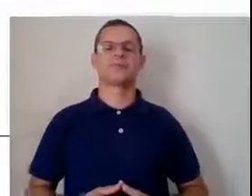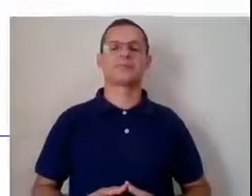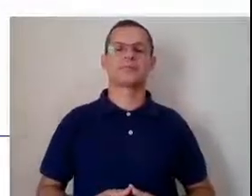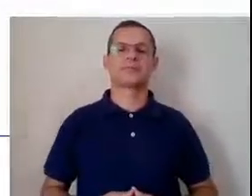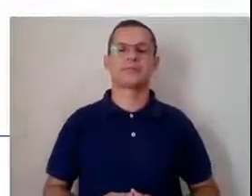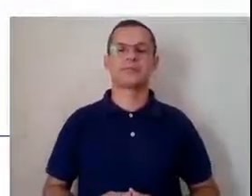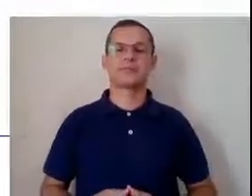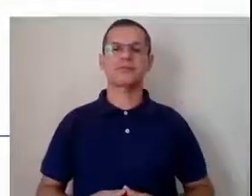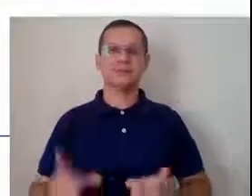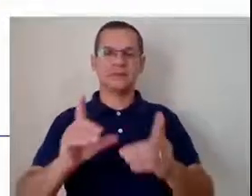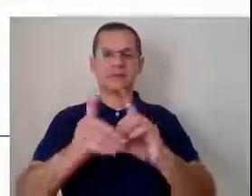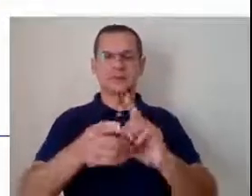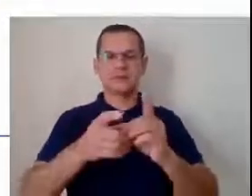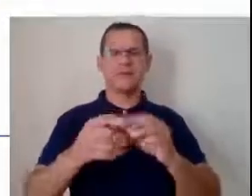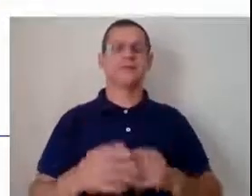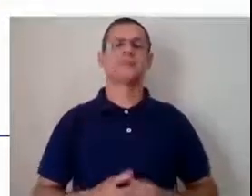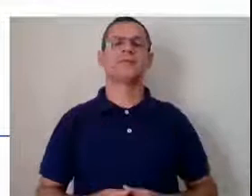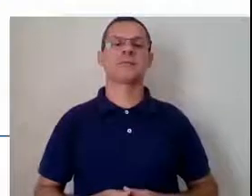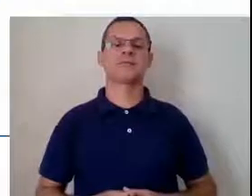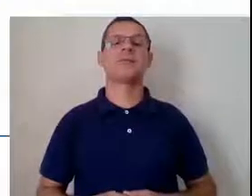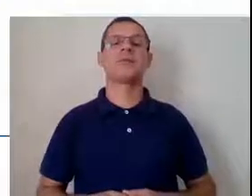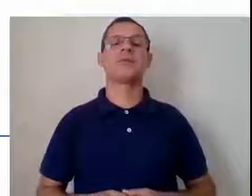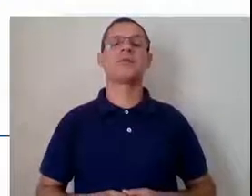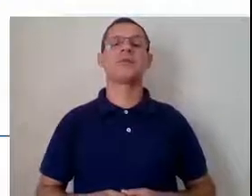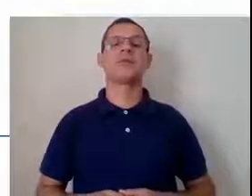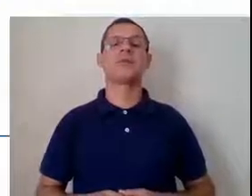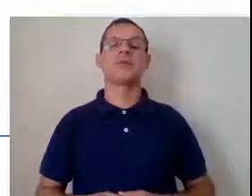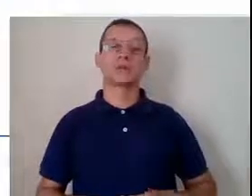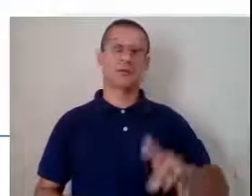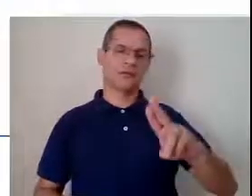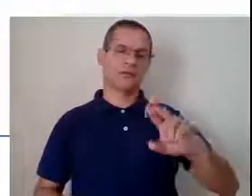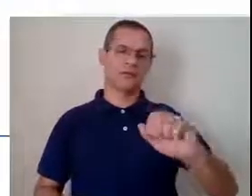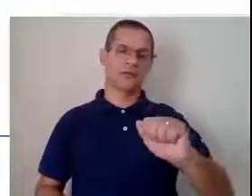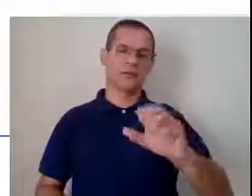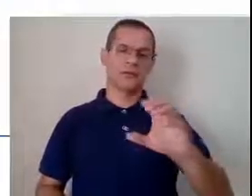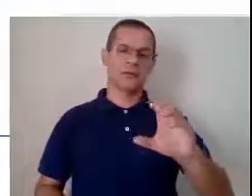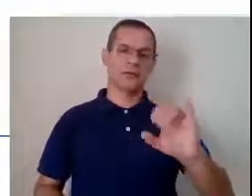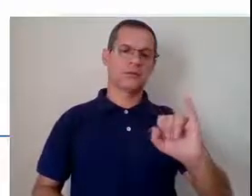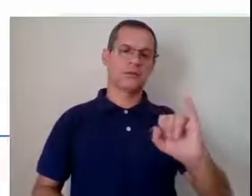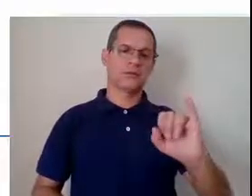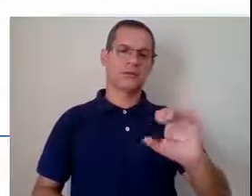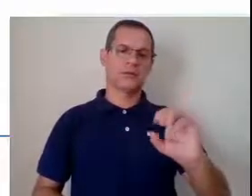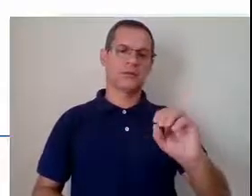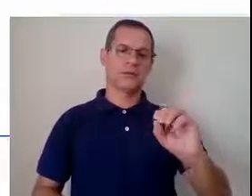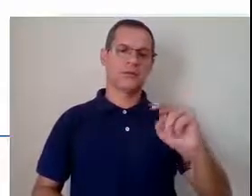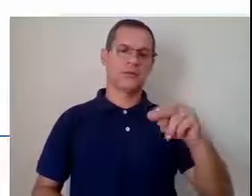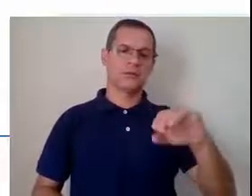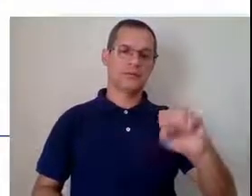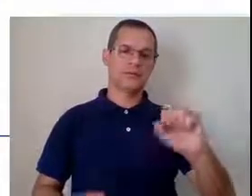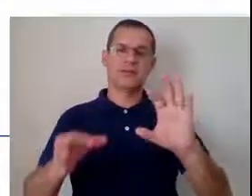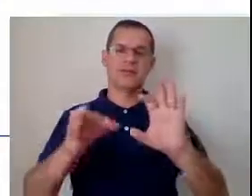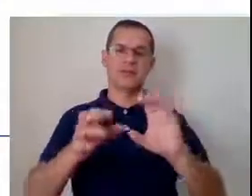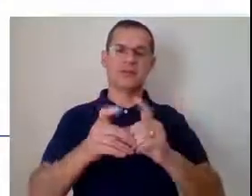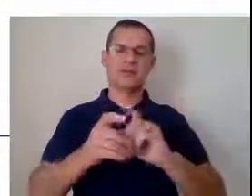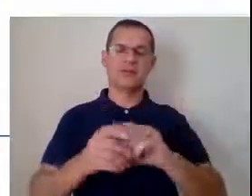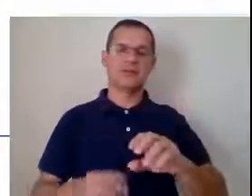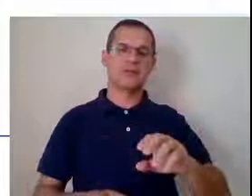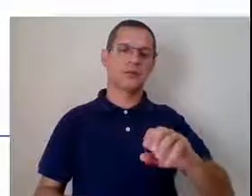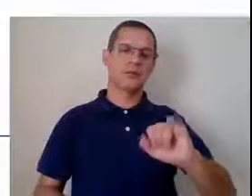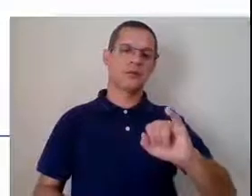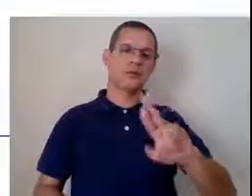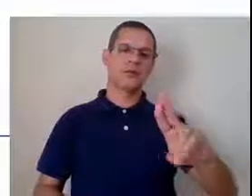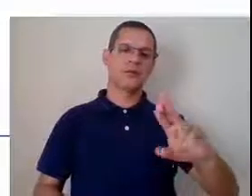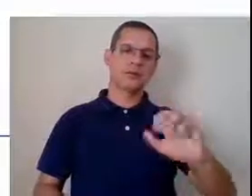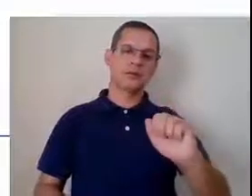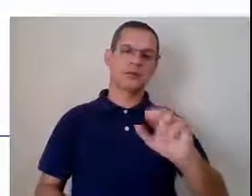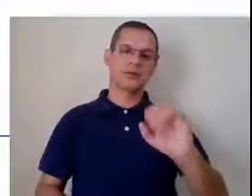da interseção do quê? Dos racionais, interseção com os irracionais é